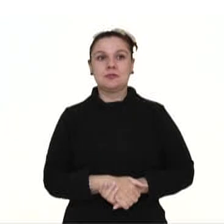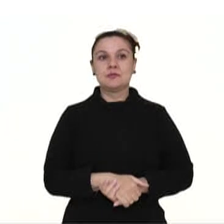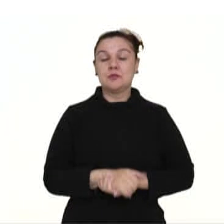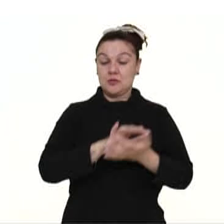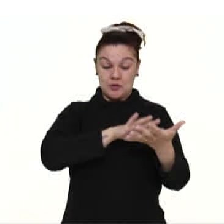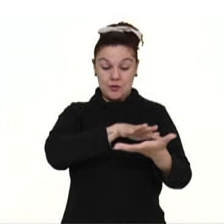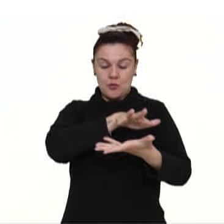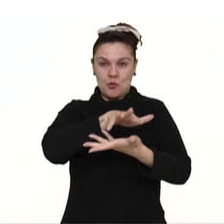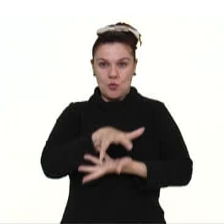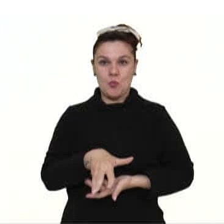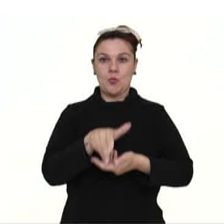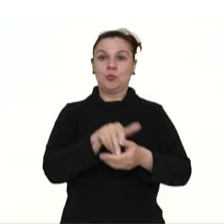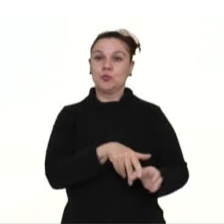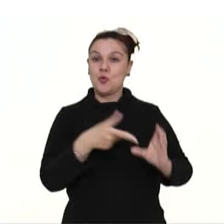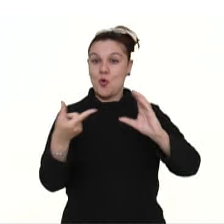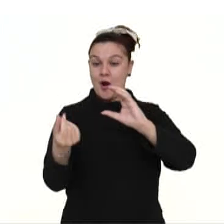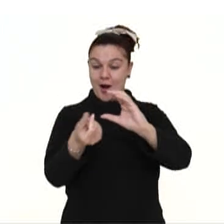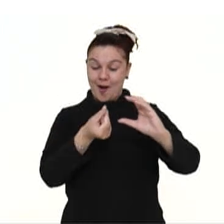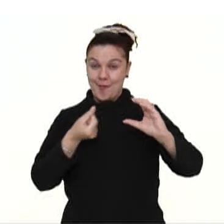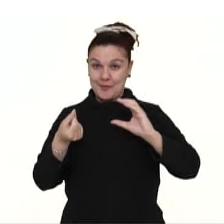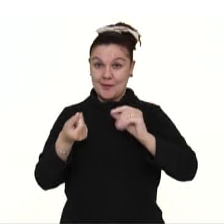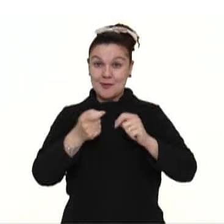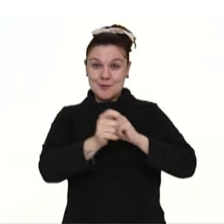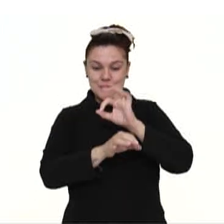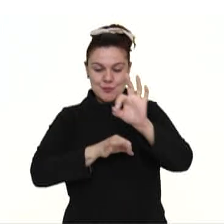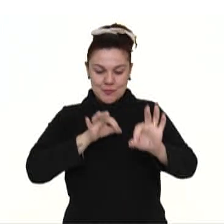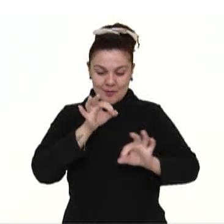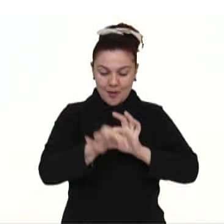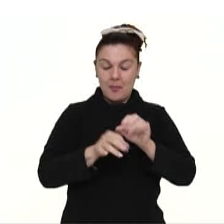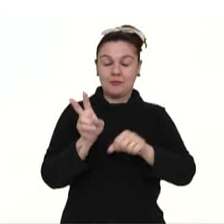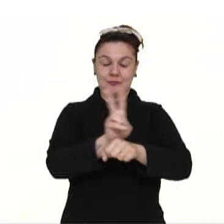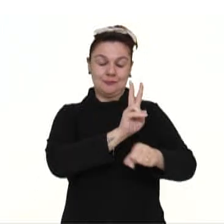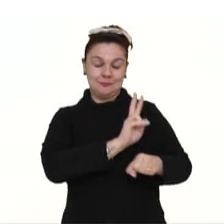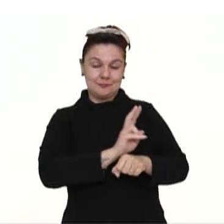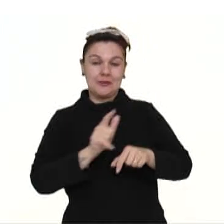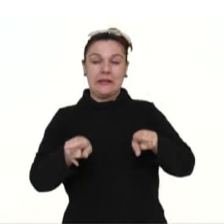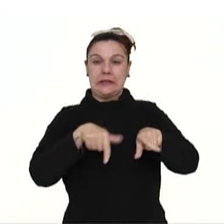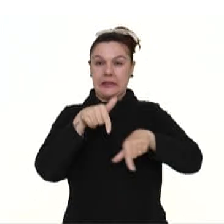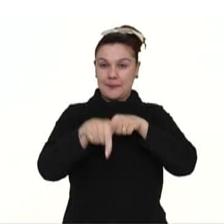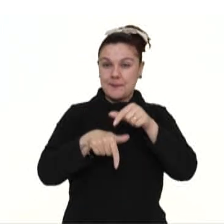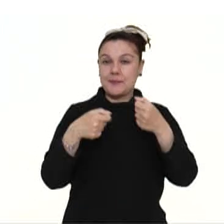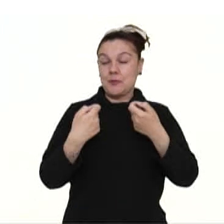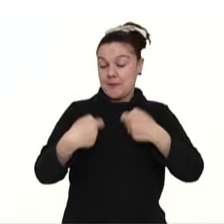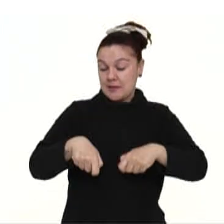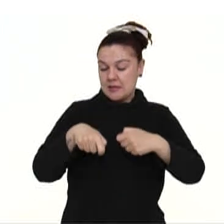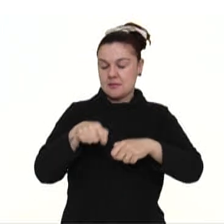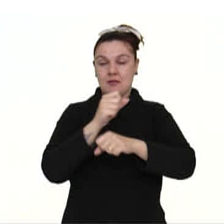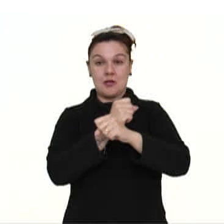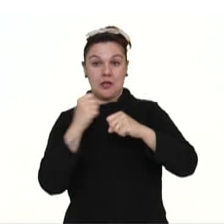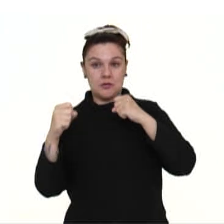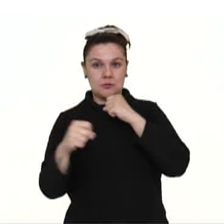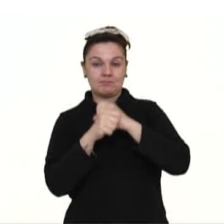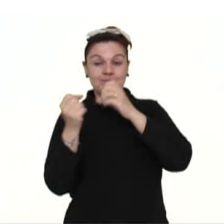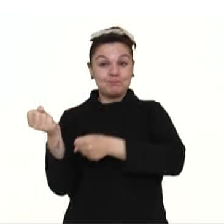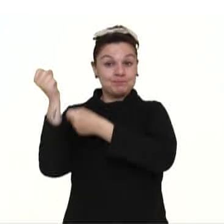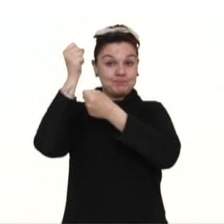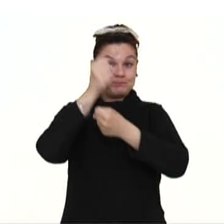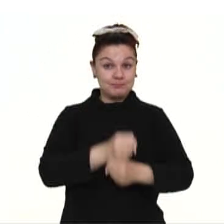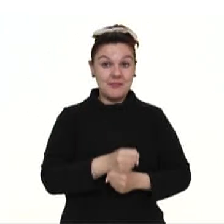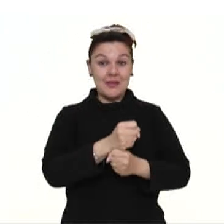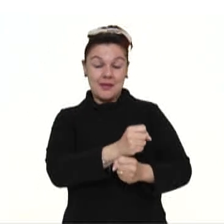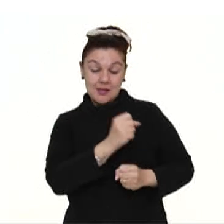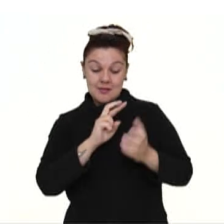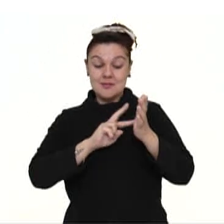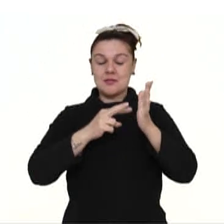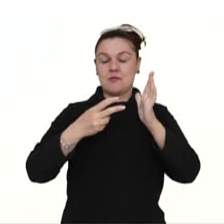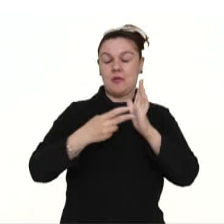No mundo capitalista, a produção de bens e serviços que atende às necessidades da sociedade foi um marco significativo na